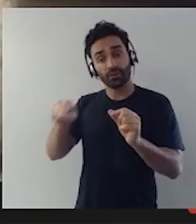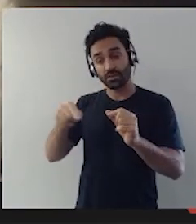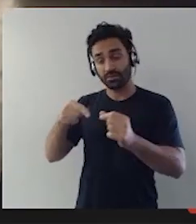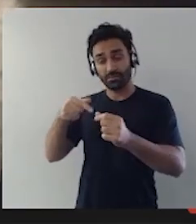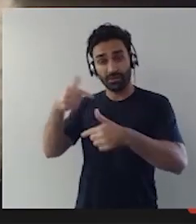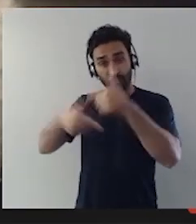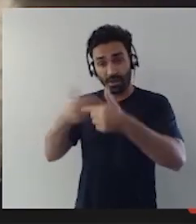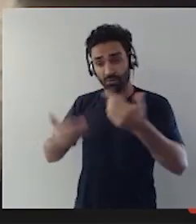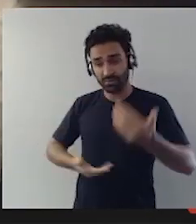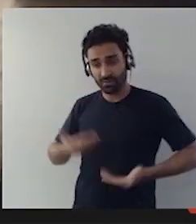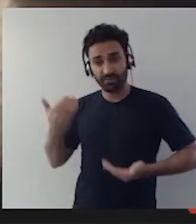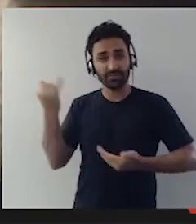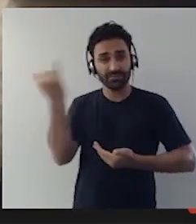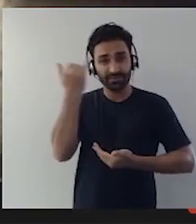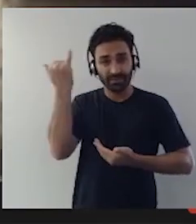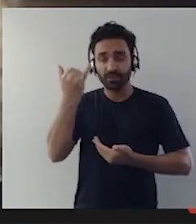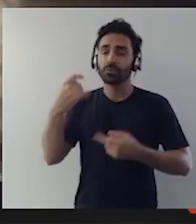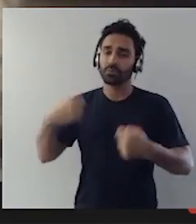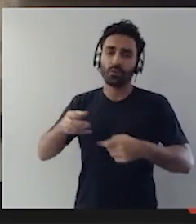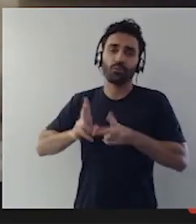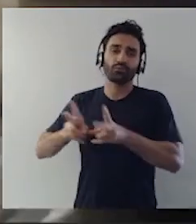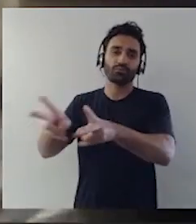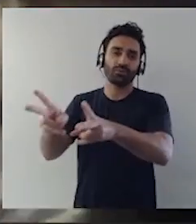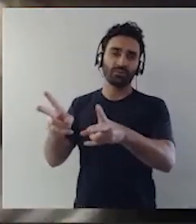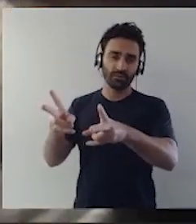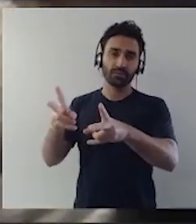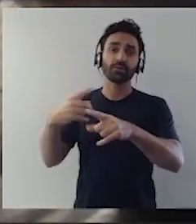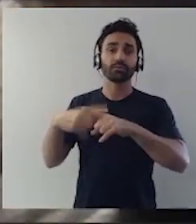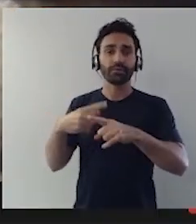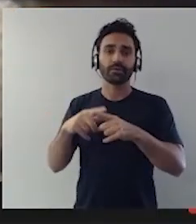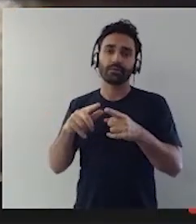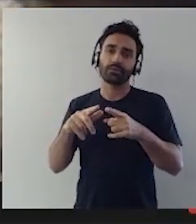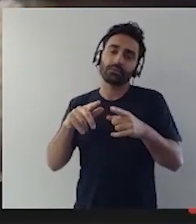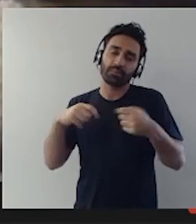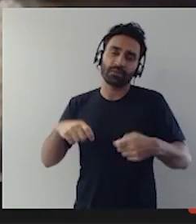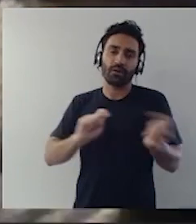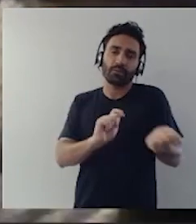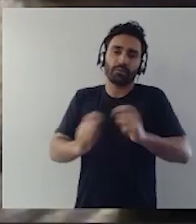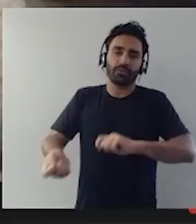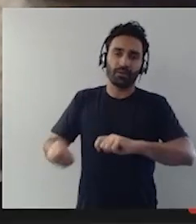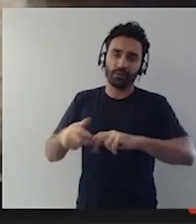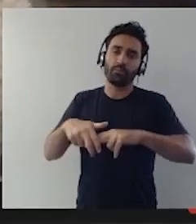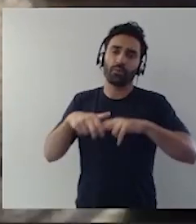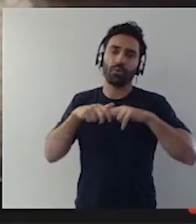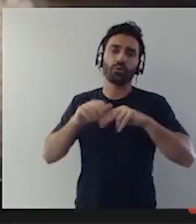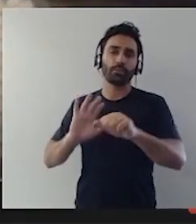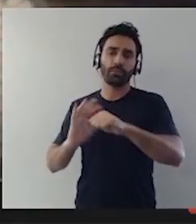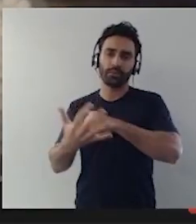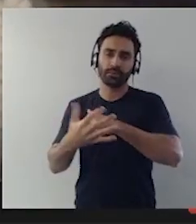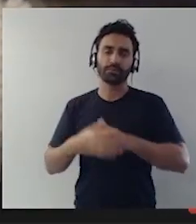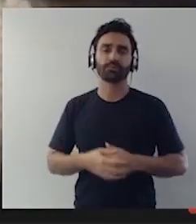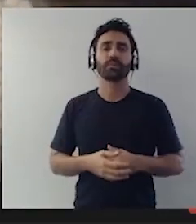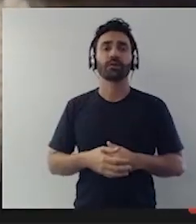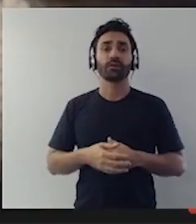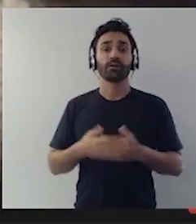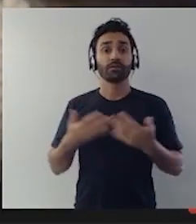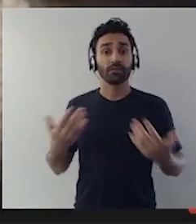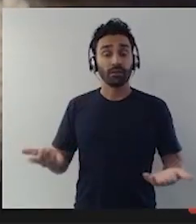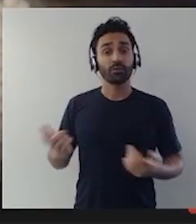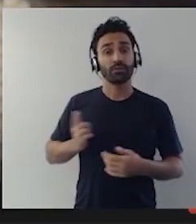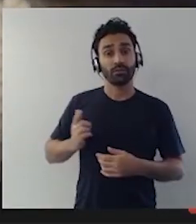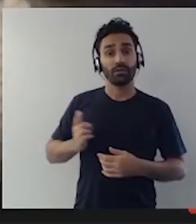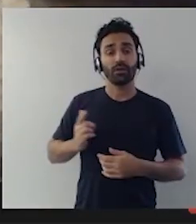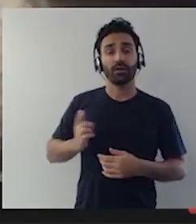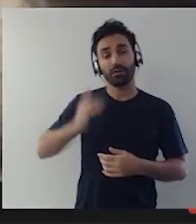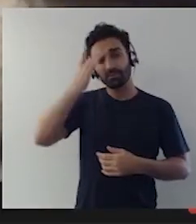essenciais em face dos necessários reajustes pela pandemia. Desta forma, nós teremos os grandes nomes do